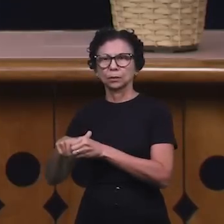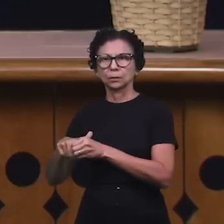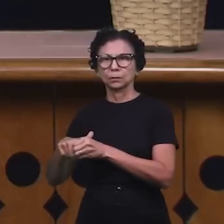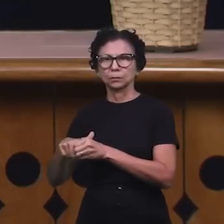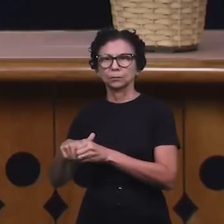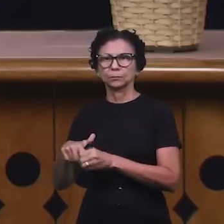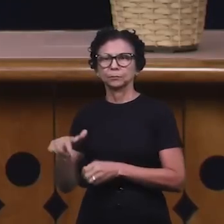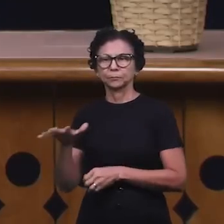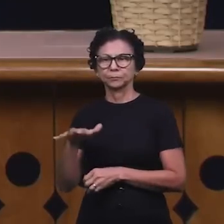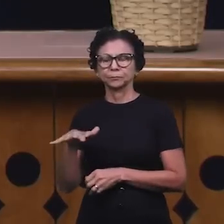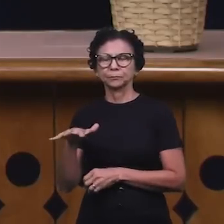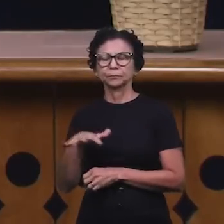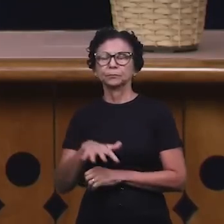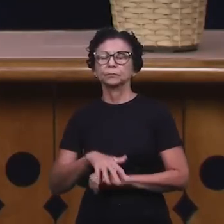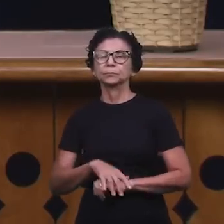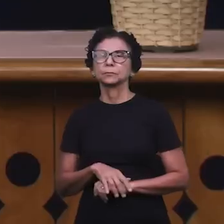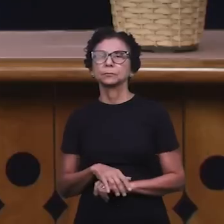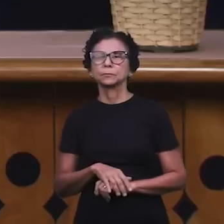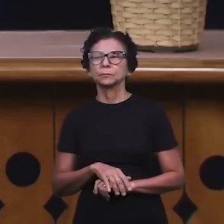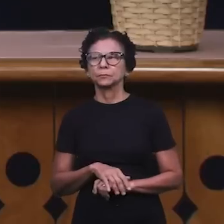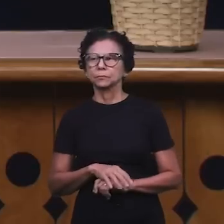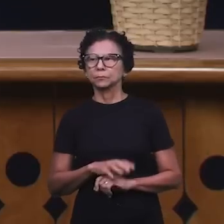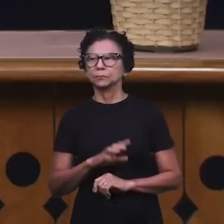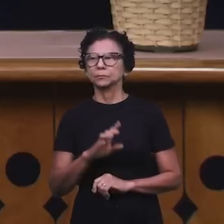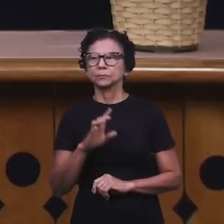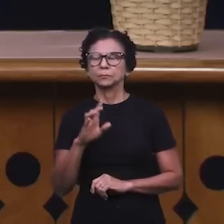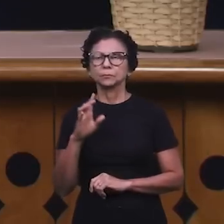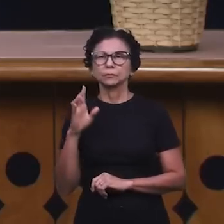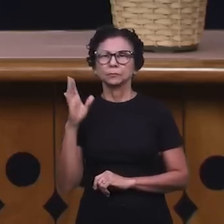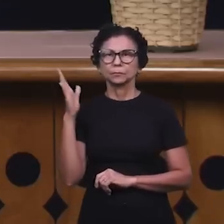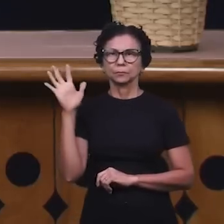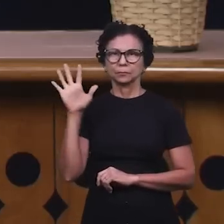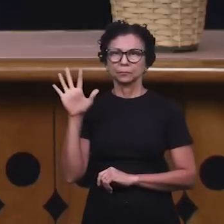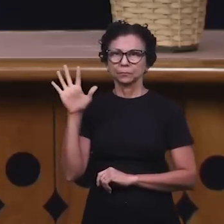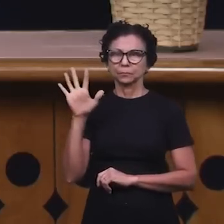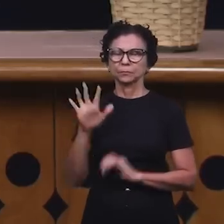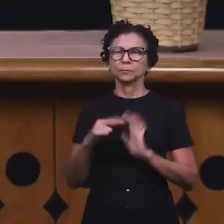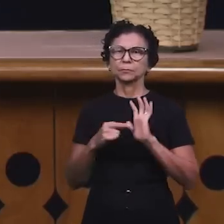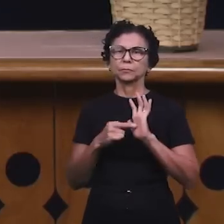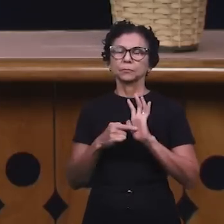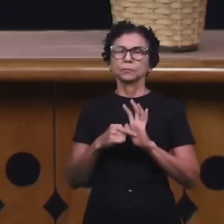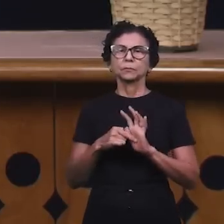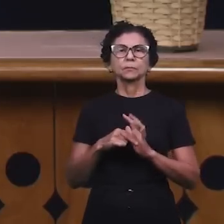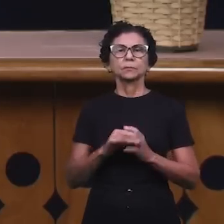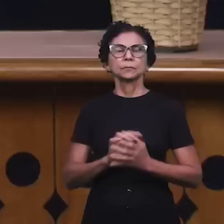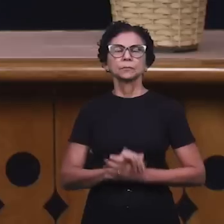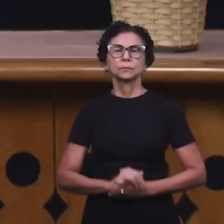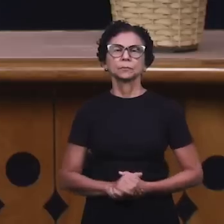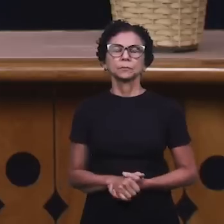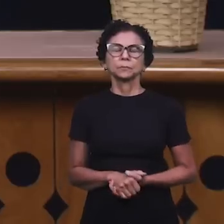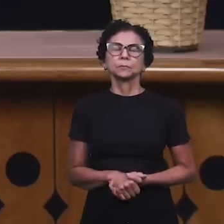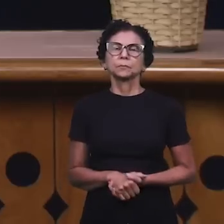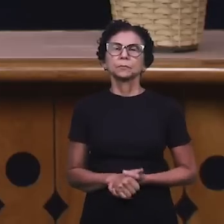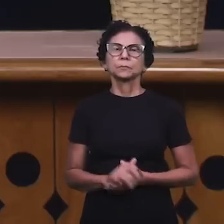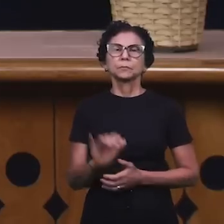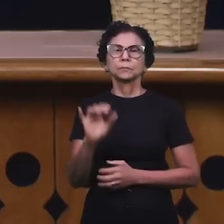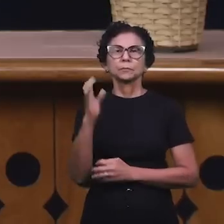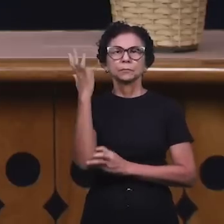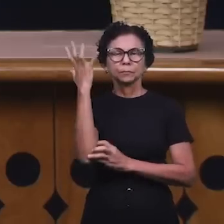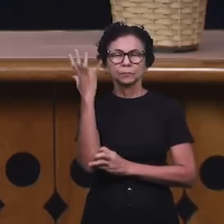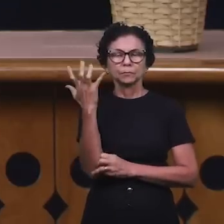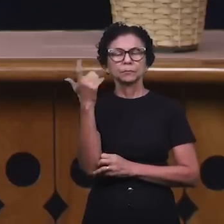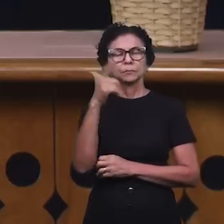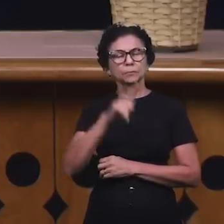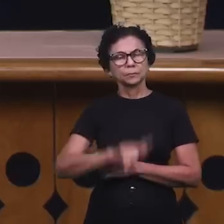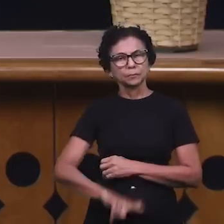Então aqui está um raminho da figueira, mostrando que a figueira brotou. Ou seja, os sinais